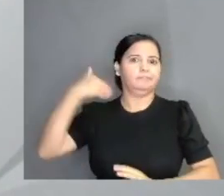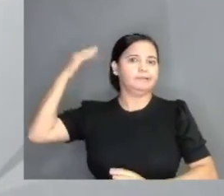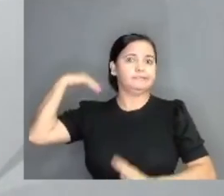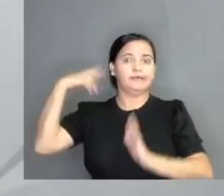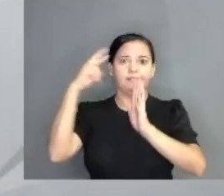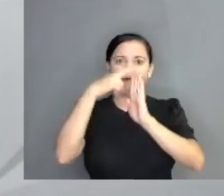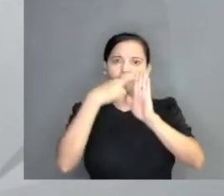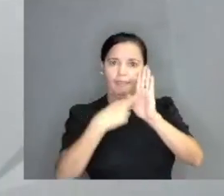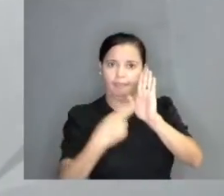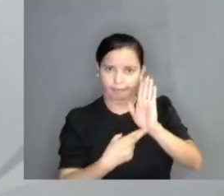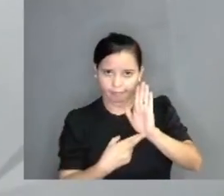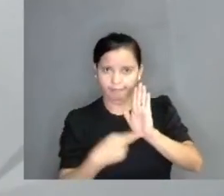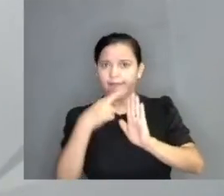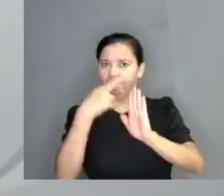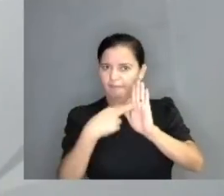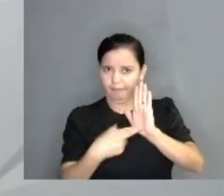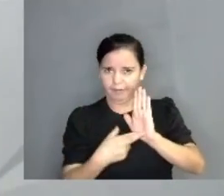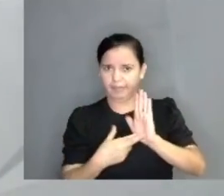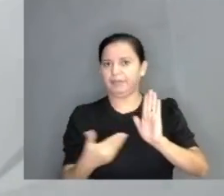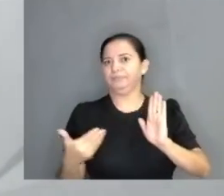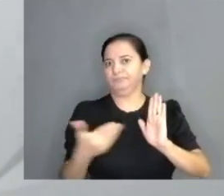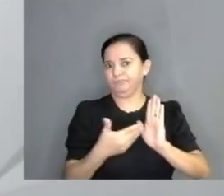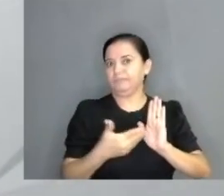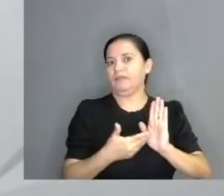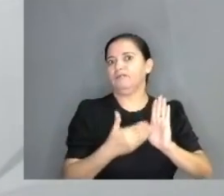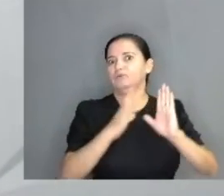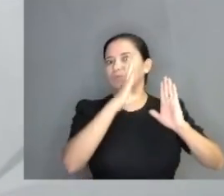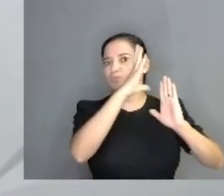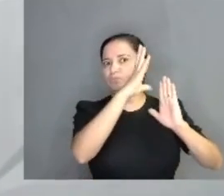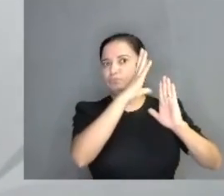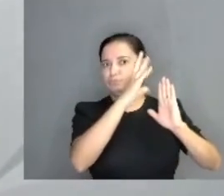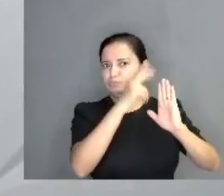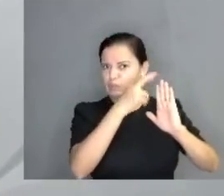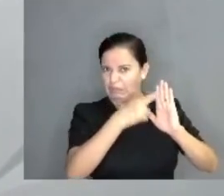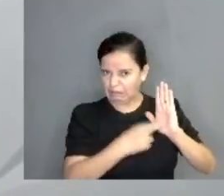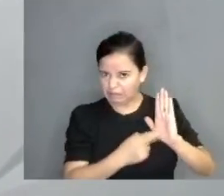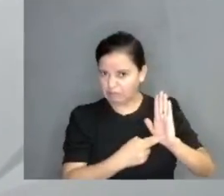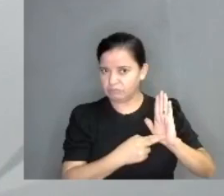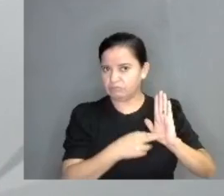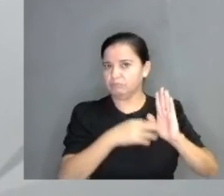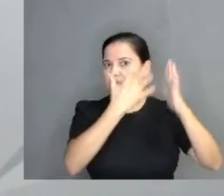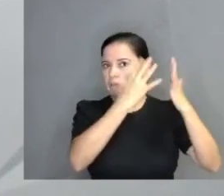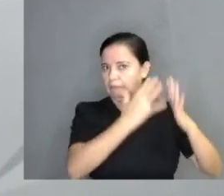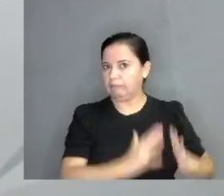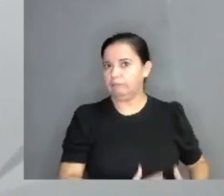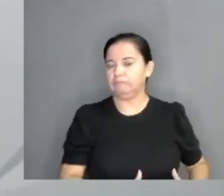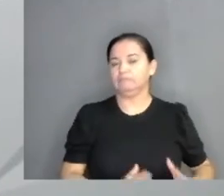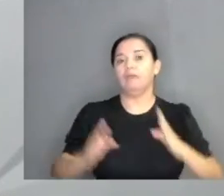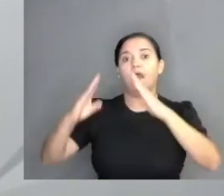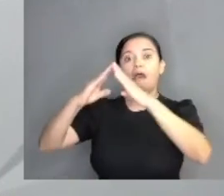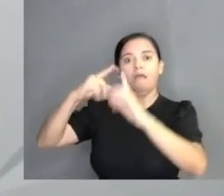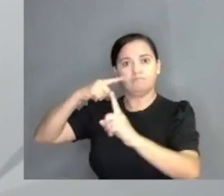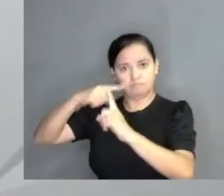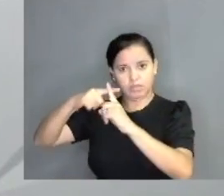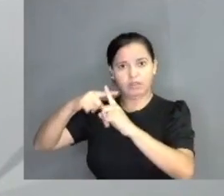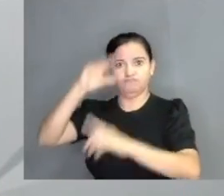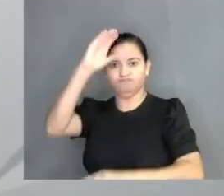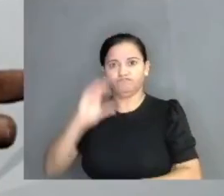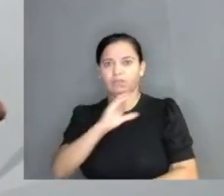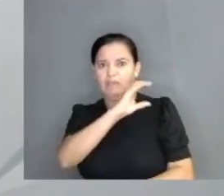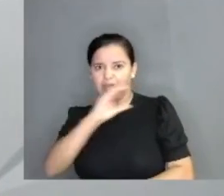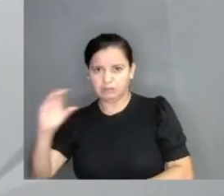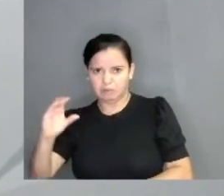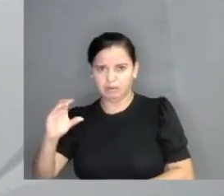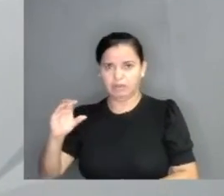antigamente estariam sendo derrubados. A Igreja Católica passa a não